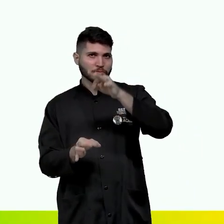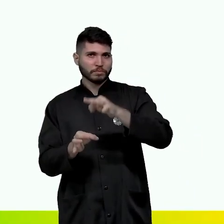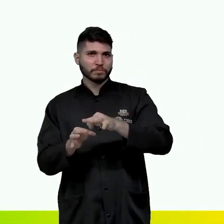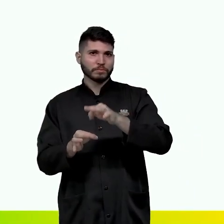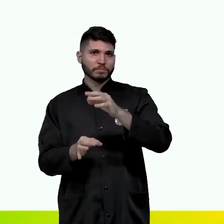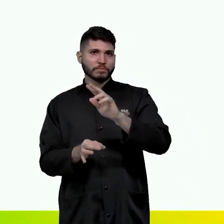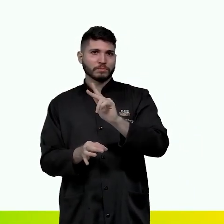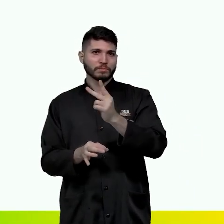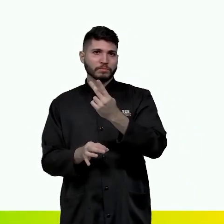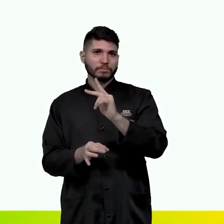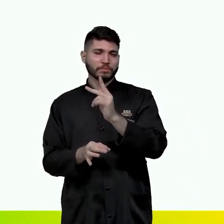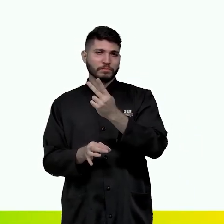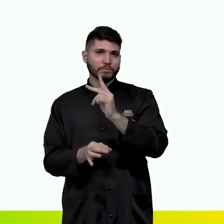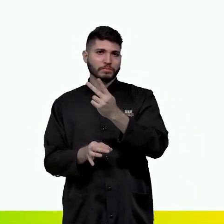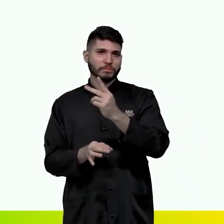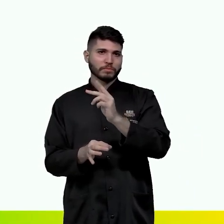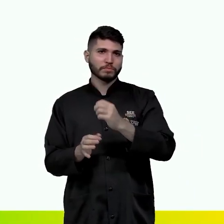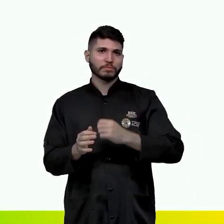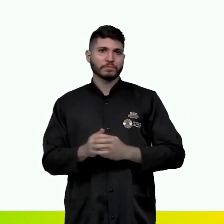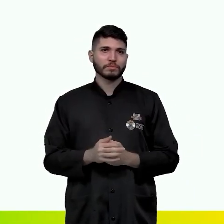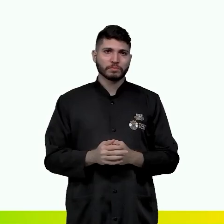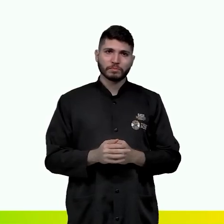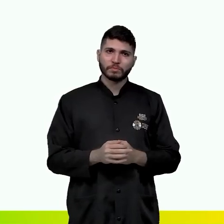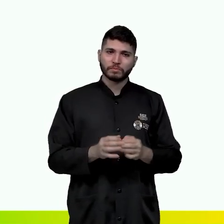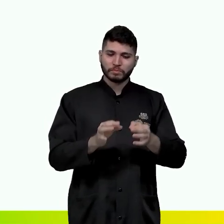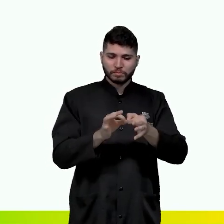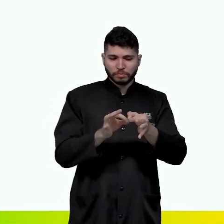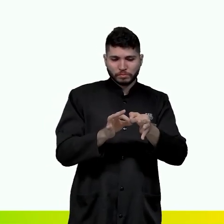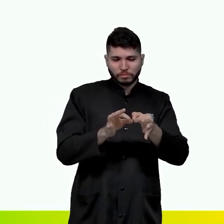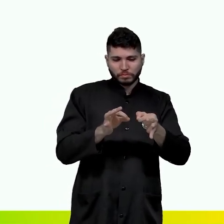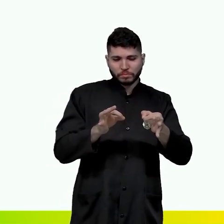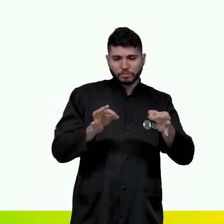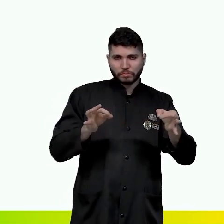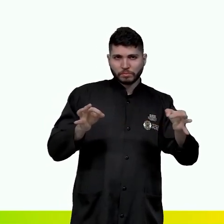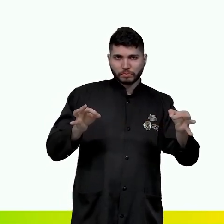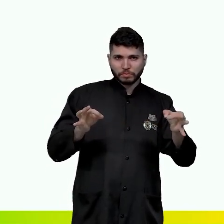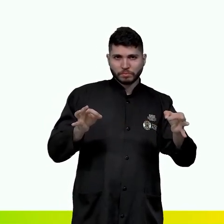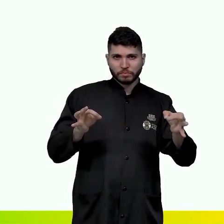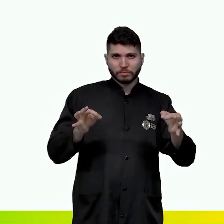e comprimento aqui 2πr.